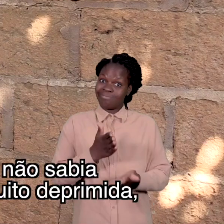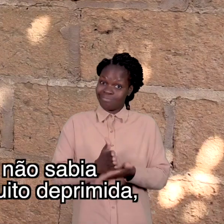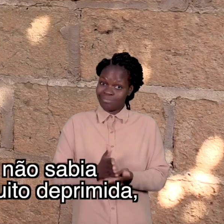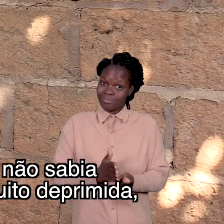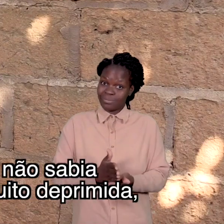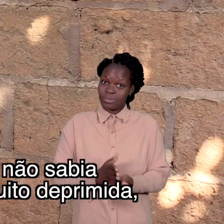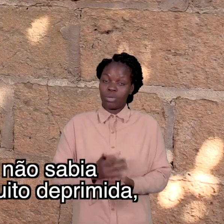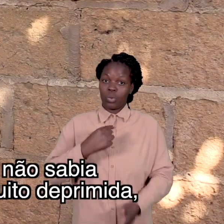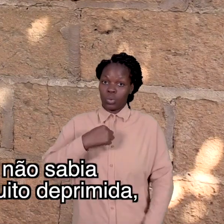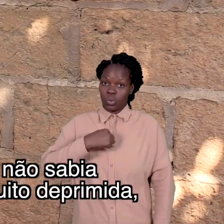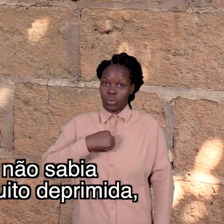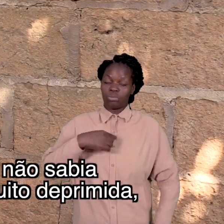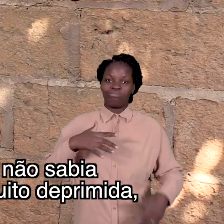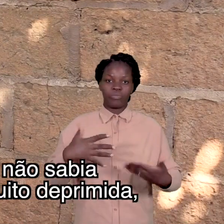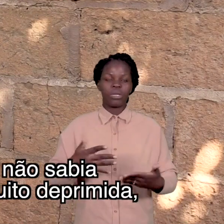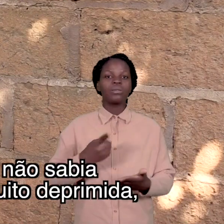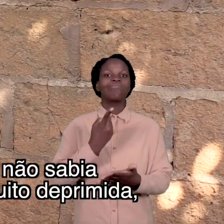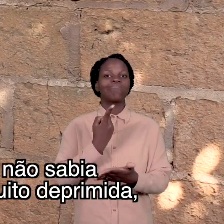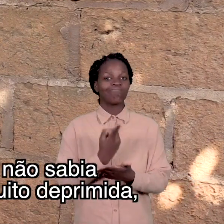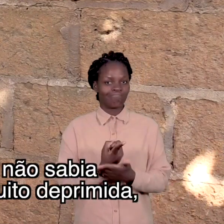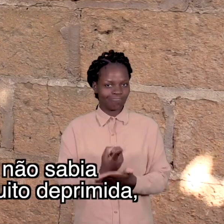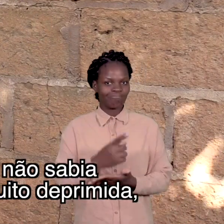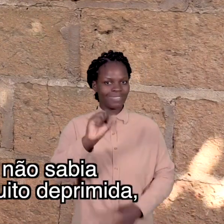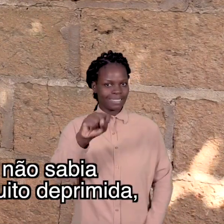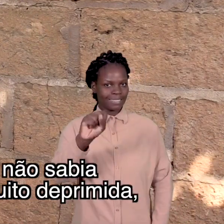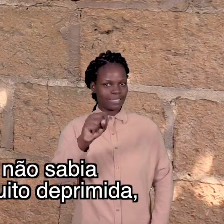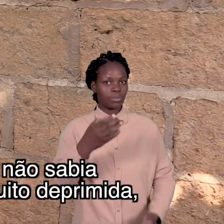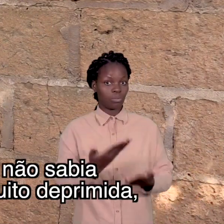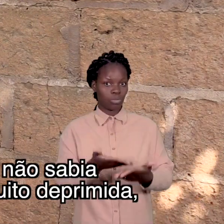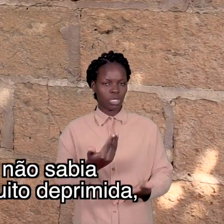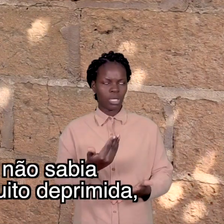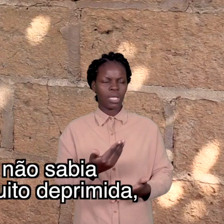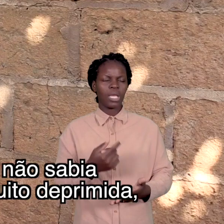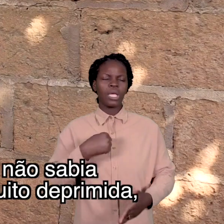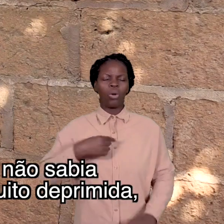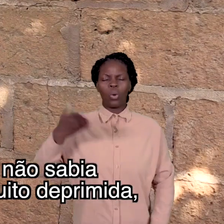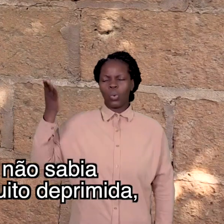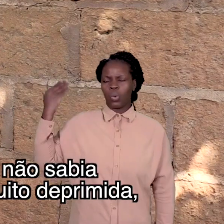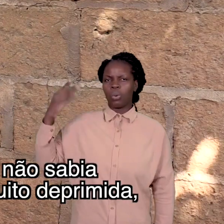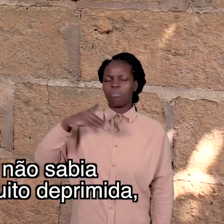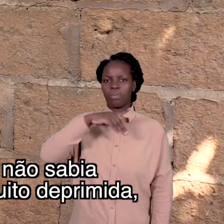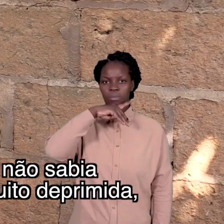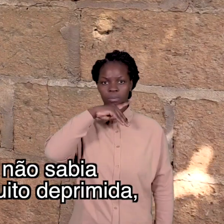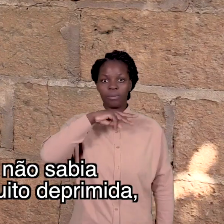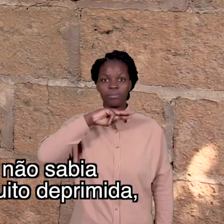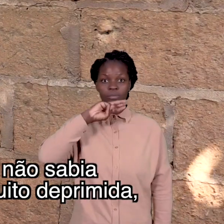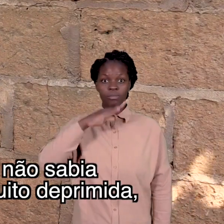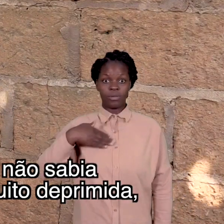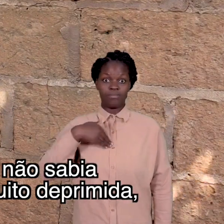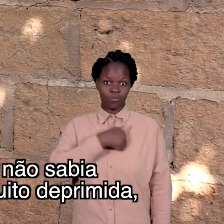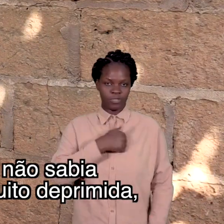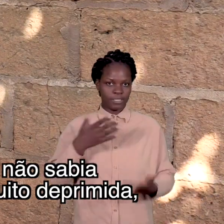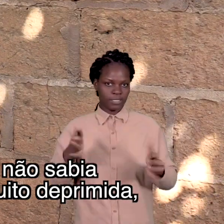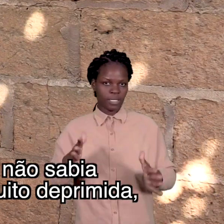Na verdade, eu quando perdi meus pais, não sabia, na verdade, o que fazer. Era uma pessoa muito